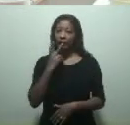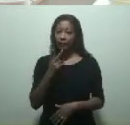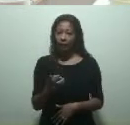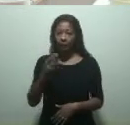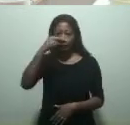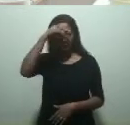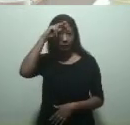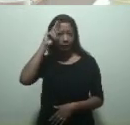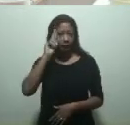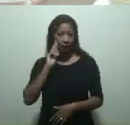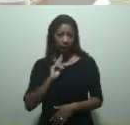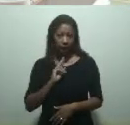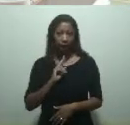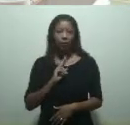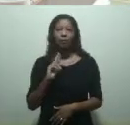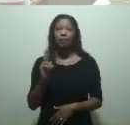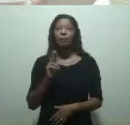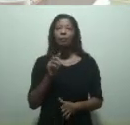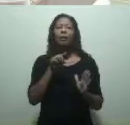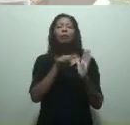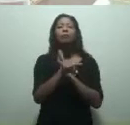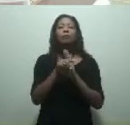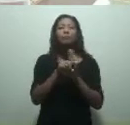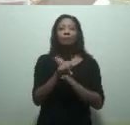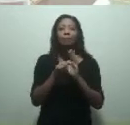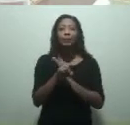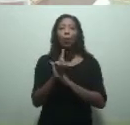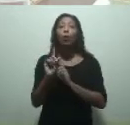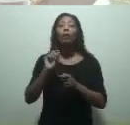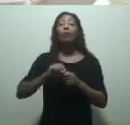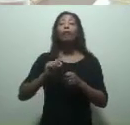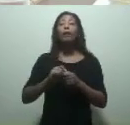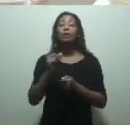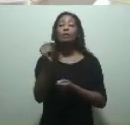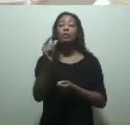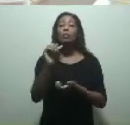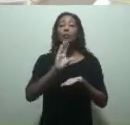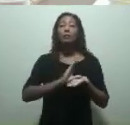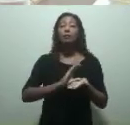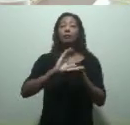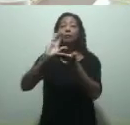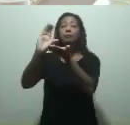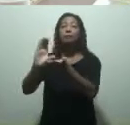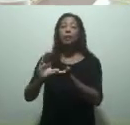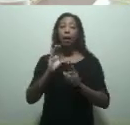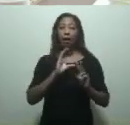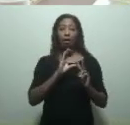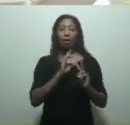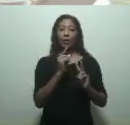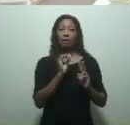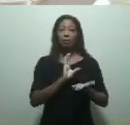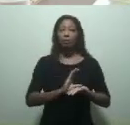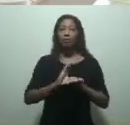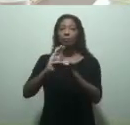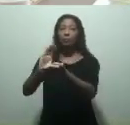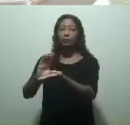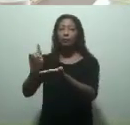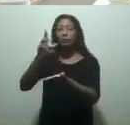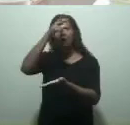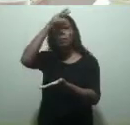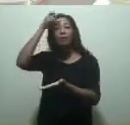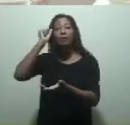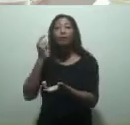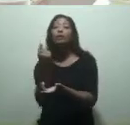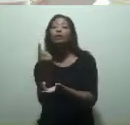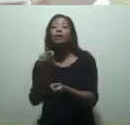da Silva Cruz, que questionou o que havia sido feito com a verba devolvida pela Câmara Municipal à Prefeitura